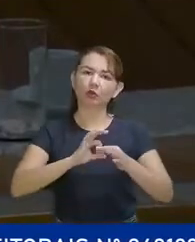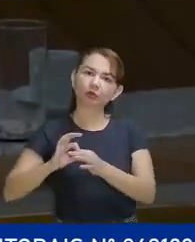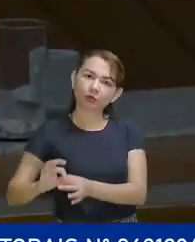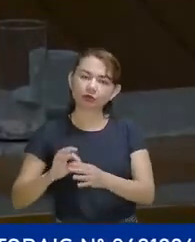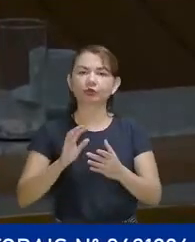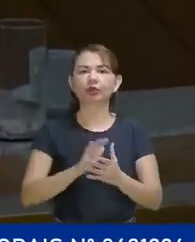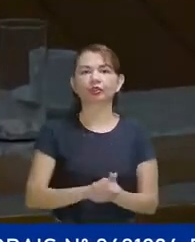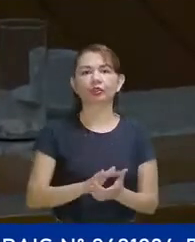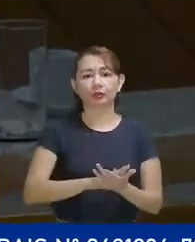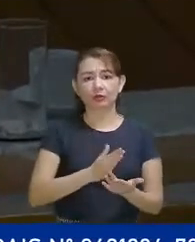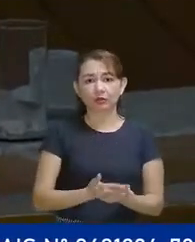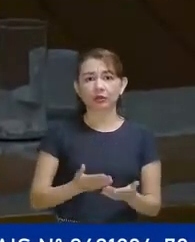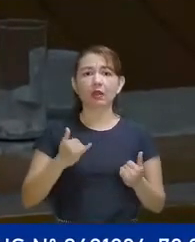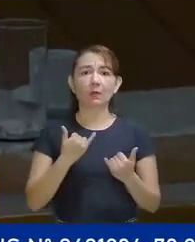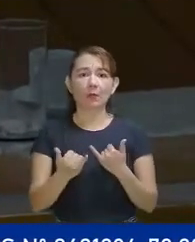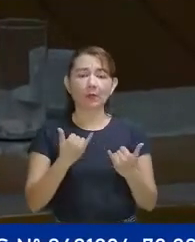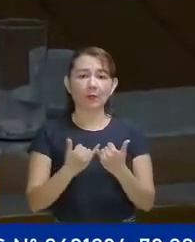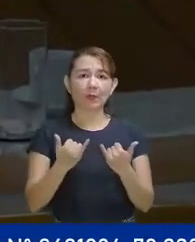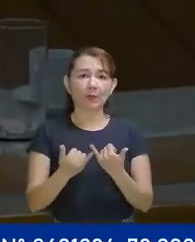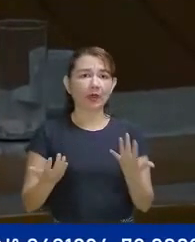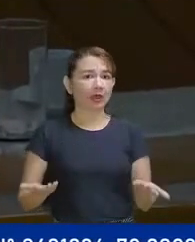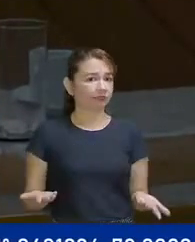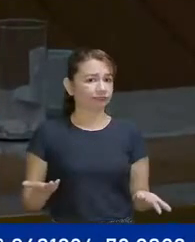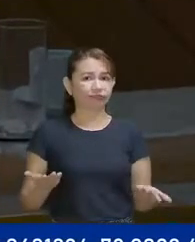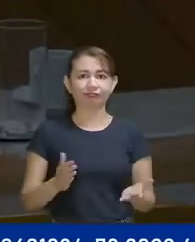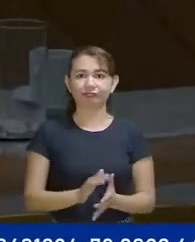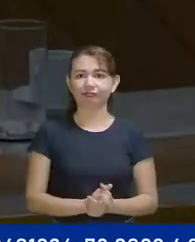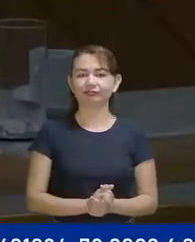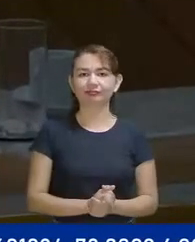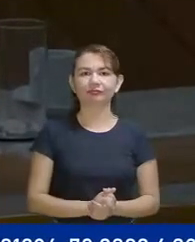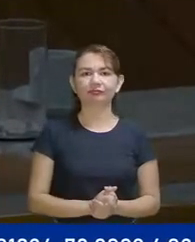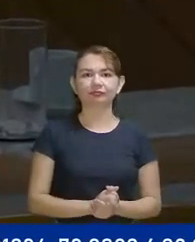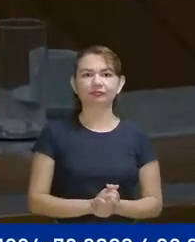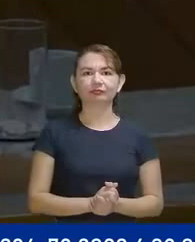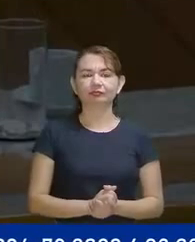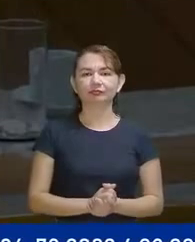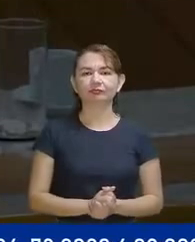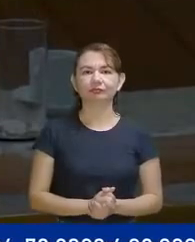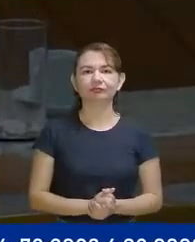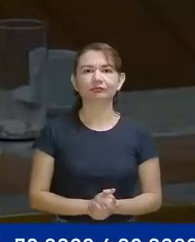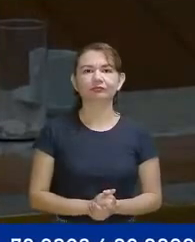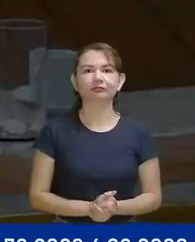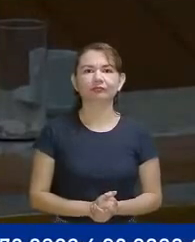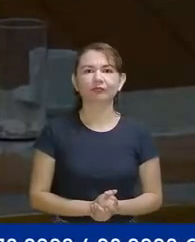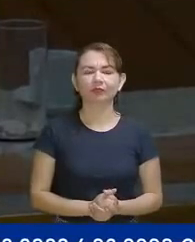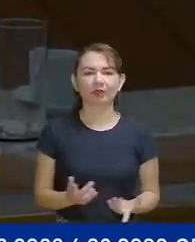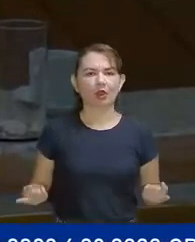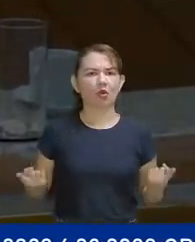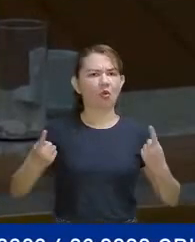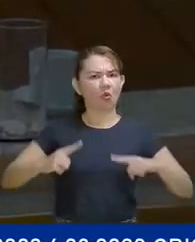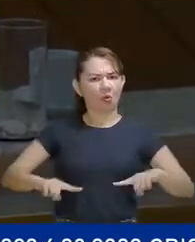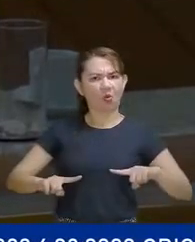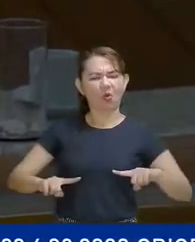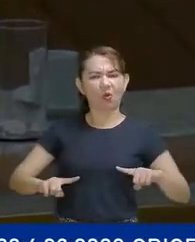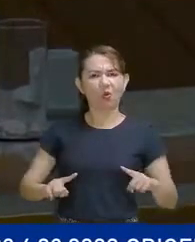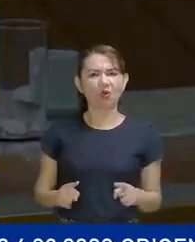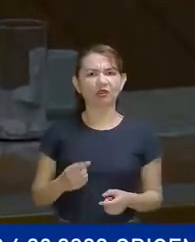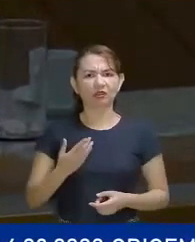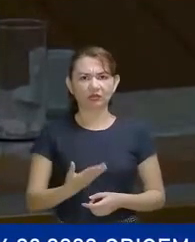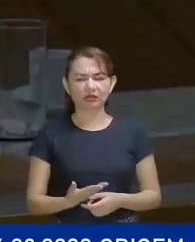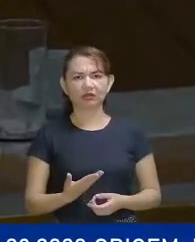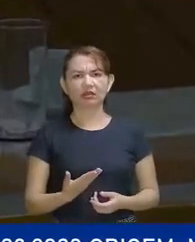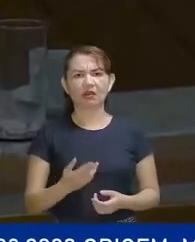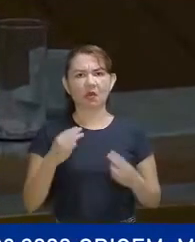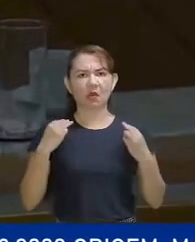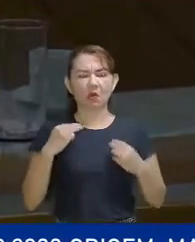concreto estamos interpretando, me parece que é o trabalho do julgador, senhor presidente. Eu não considero que isso seja uma afronta ao que Sua Excelência,